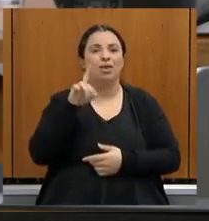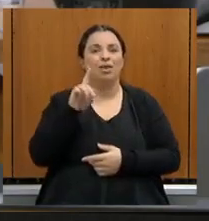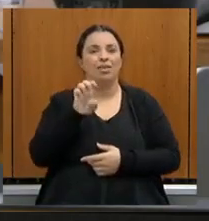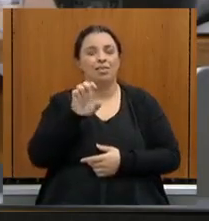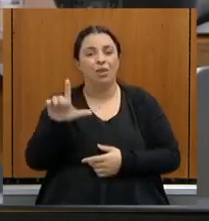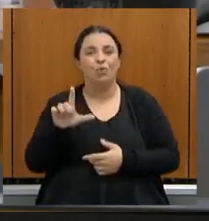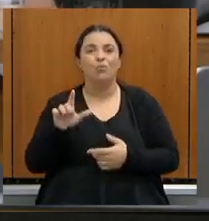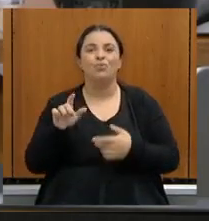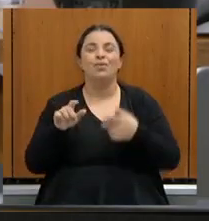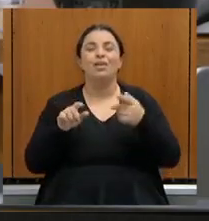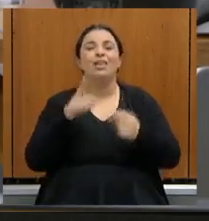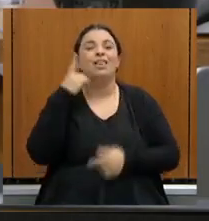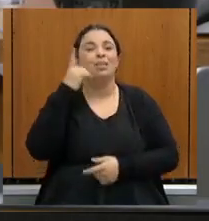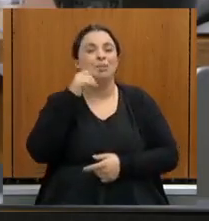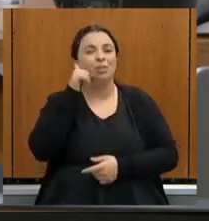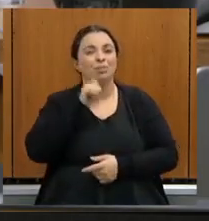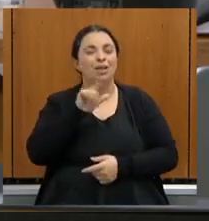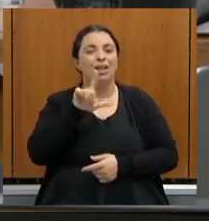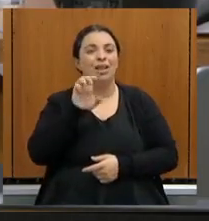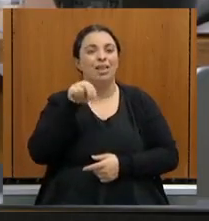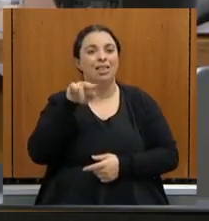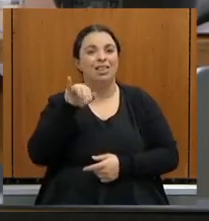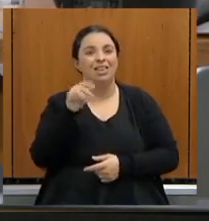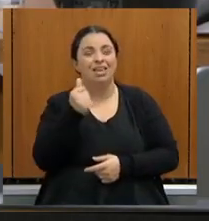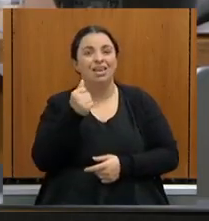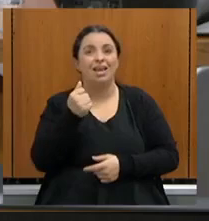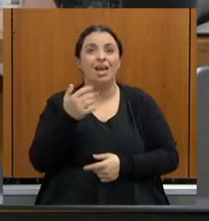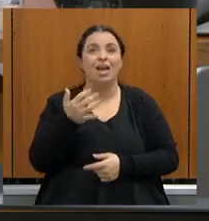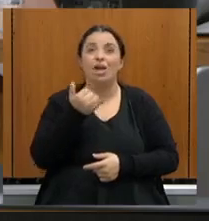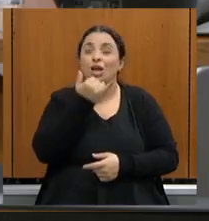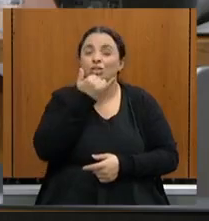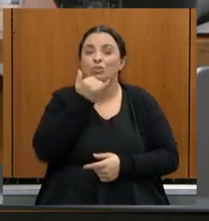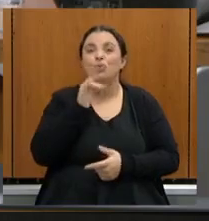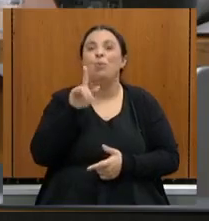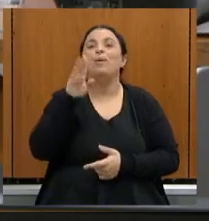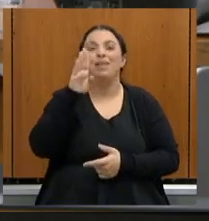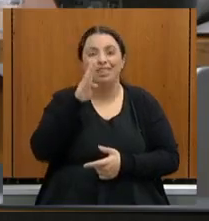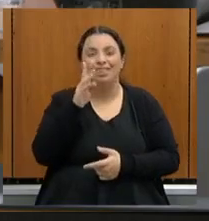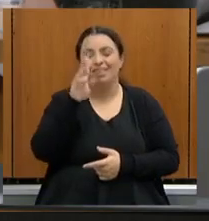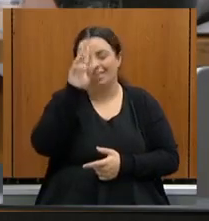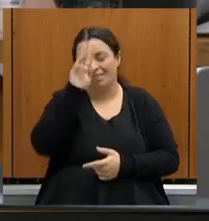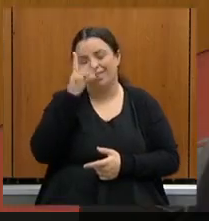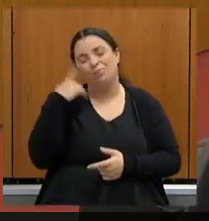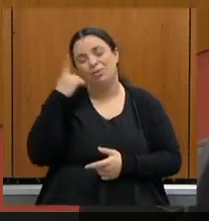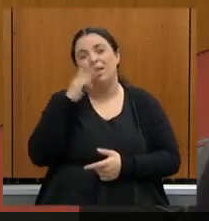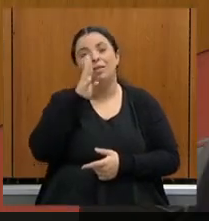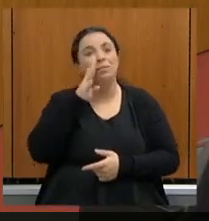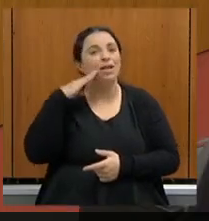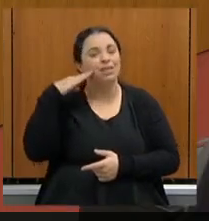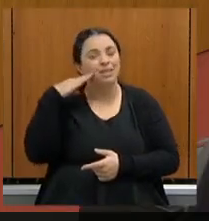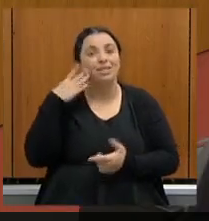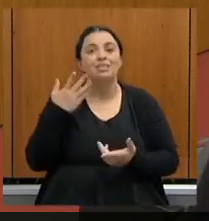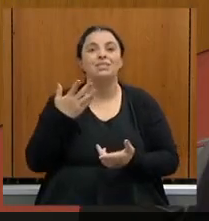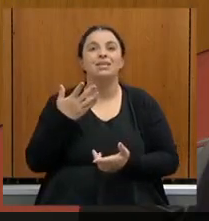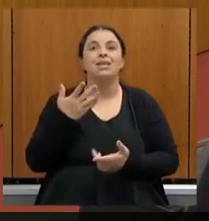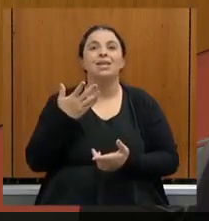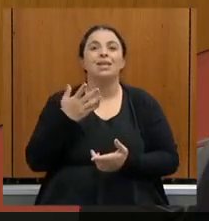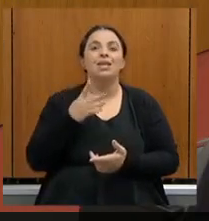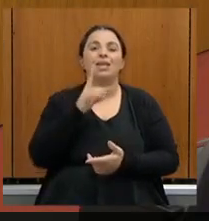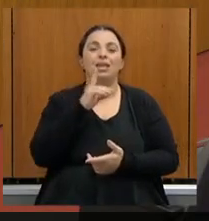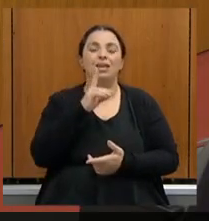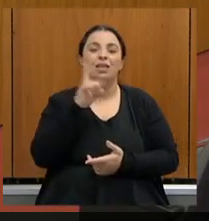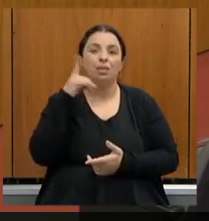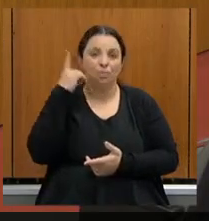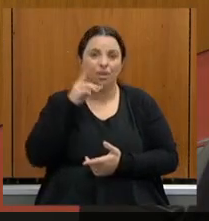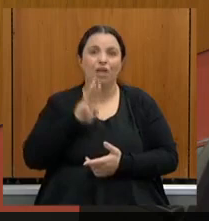aqui na mesa Beatriz a Leninha que foi Beatriz o deputado Wendel pela presença